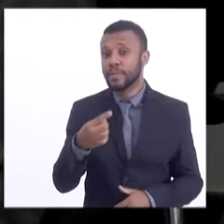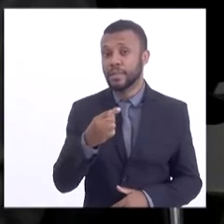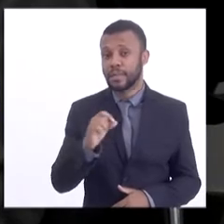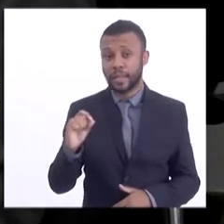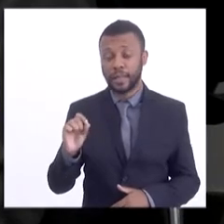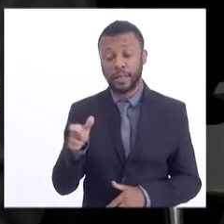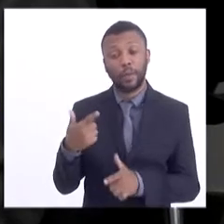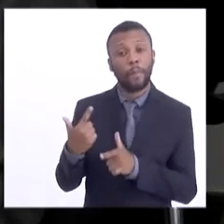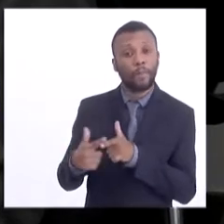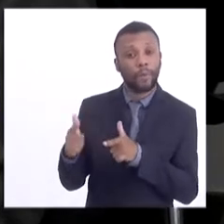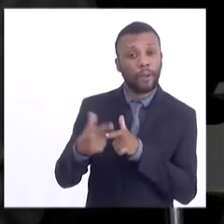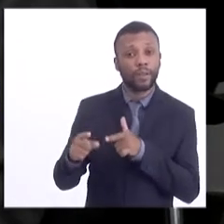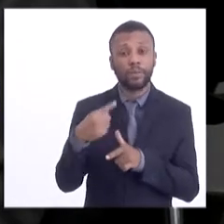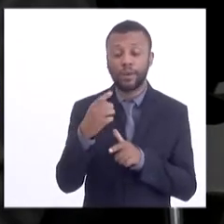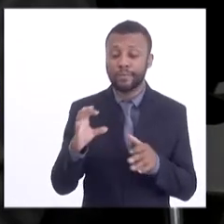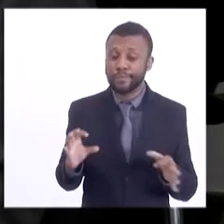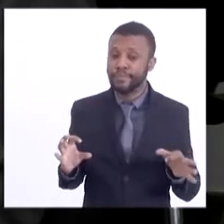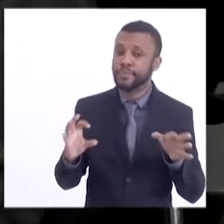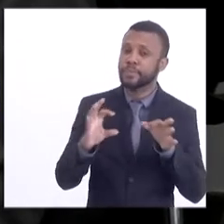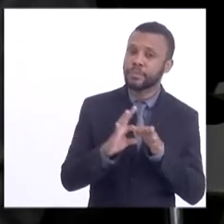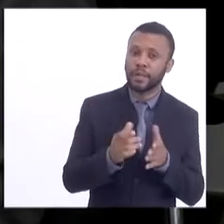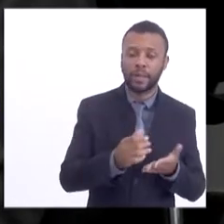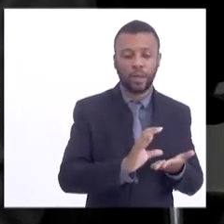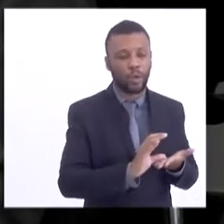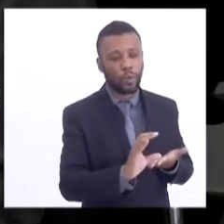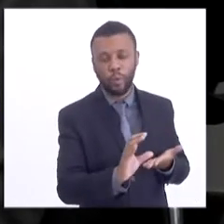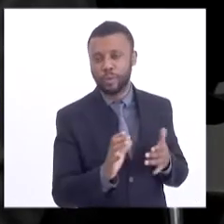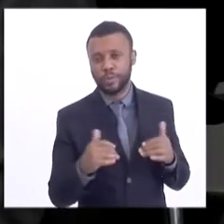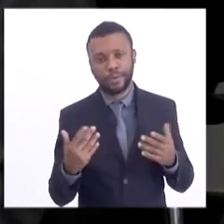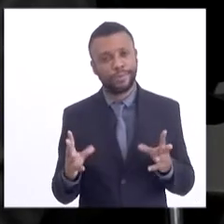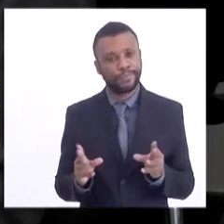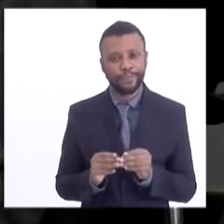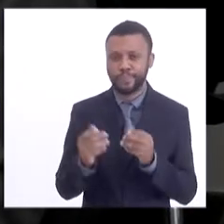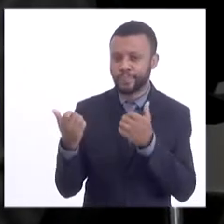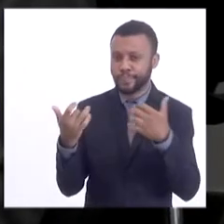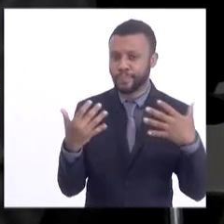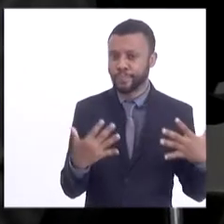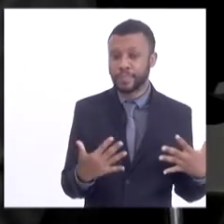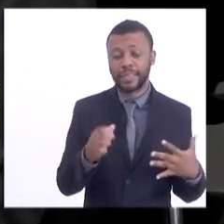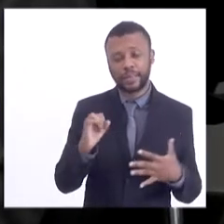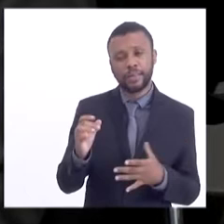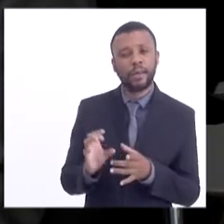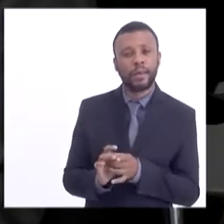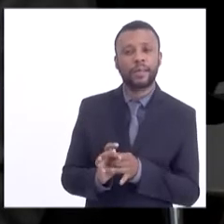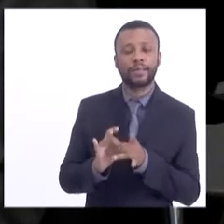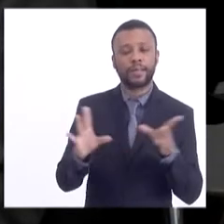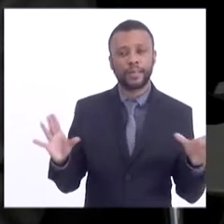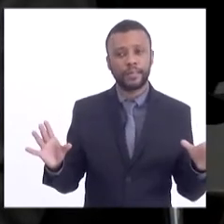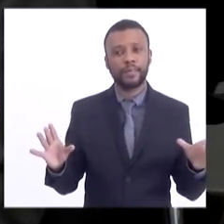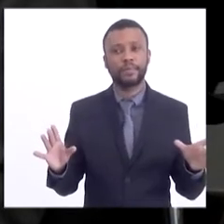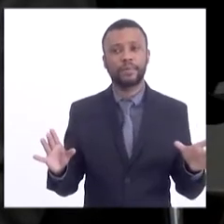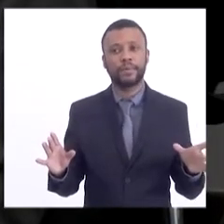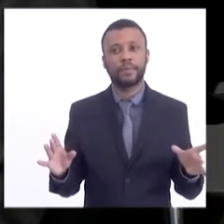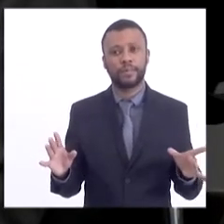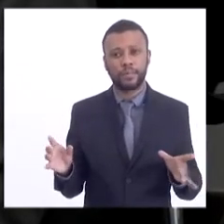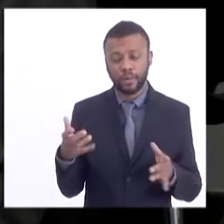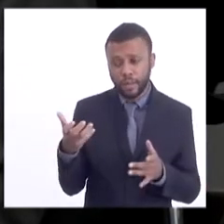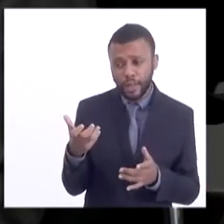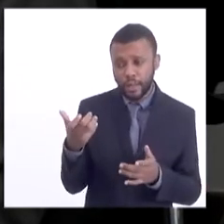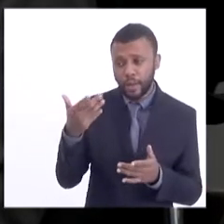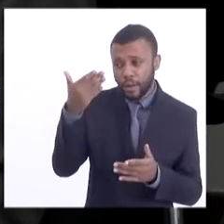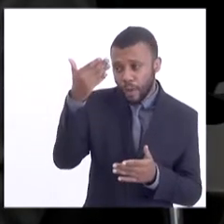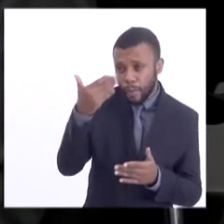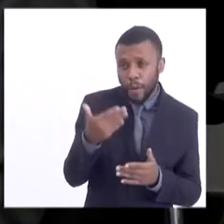vincular recurso e não era isso que eu tinha pra dizer tirou esses o me permite eu vou usar o tempo de Maria São permite baixar